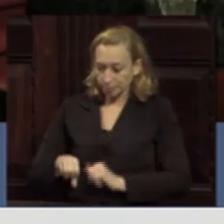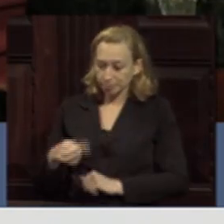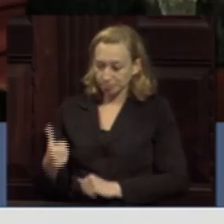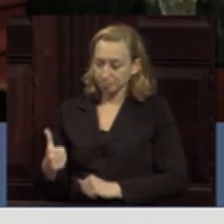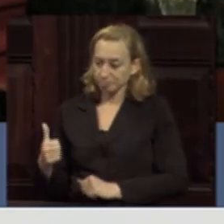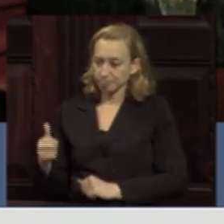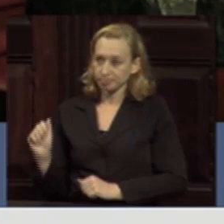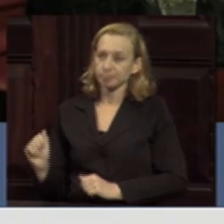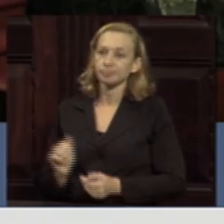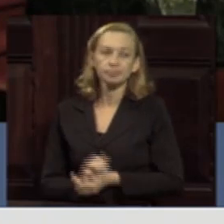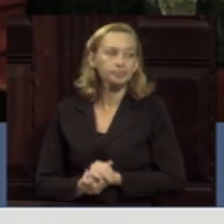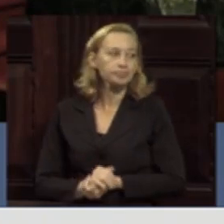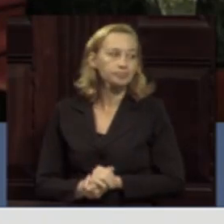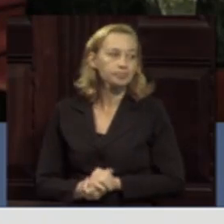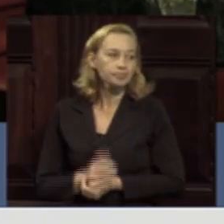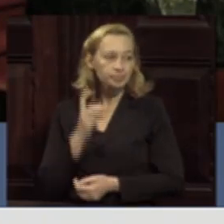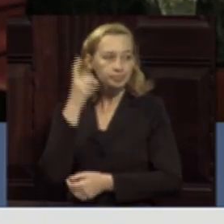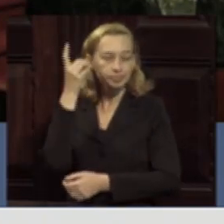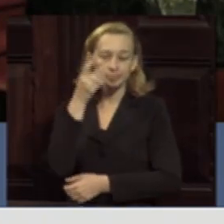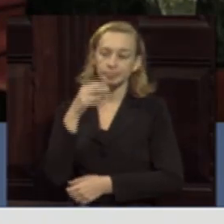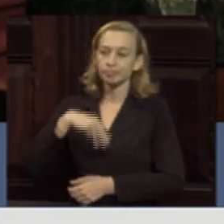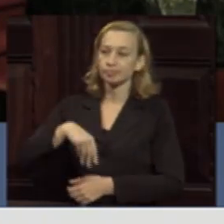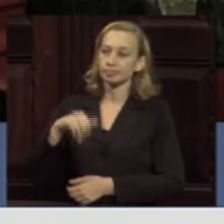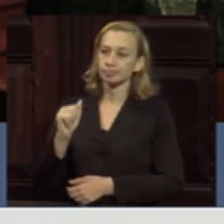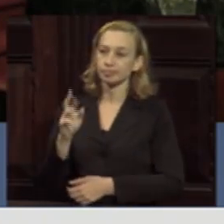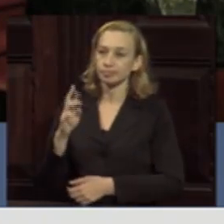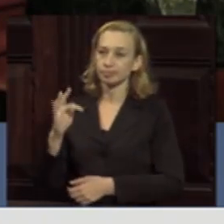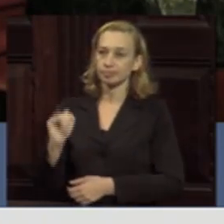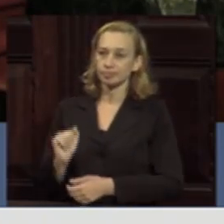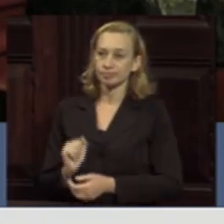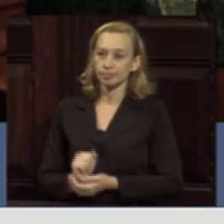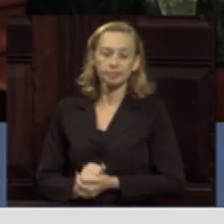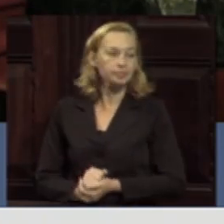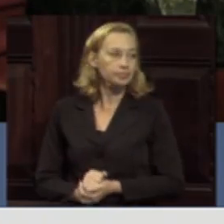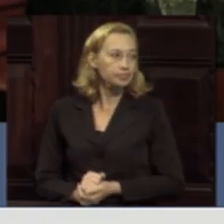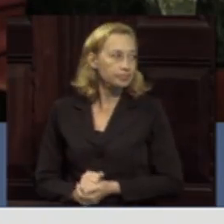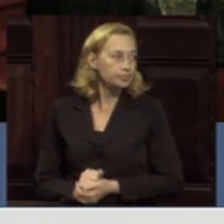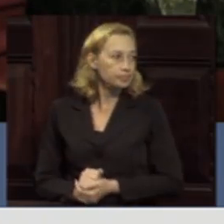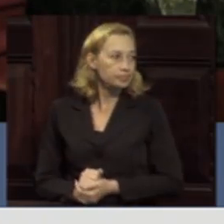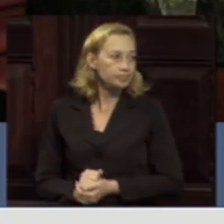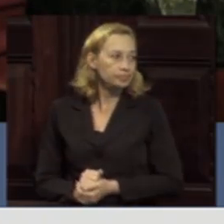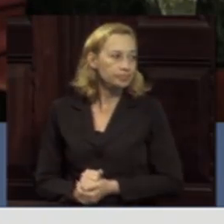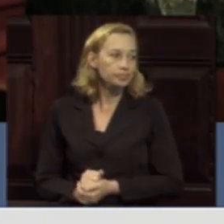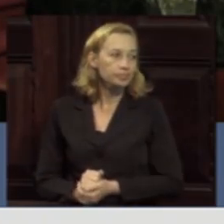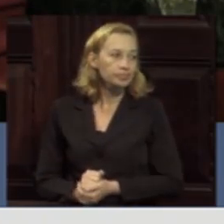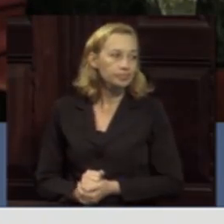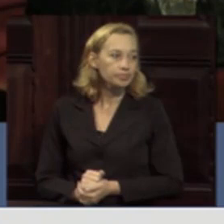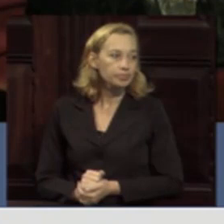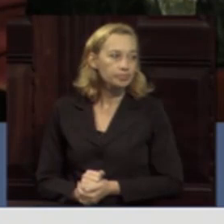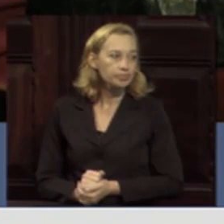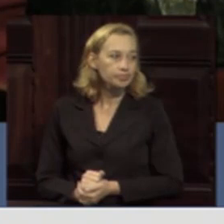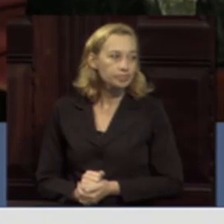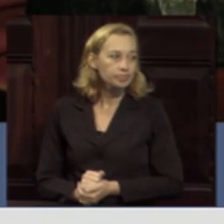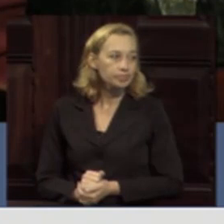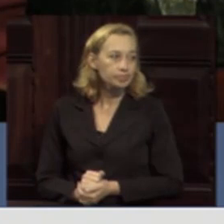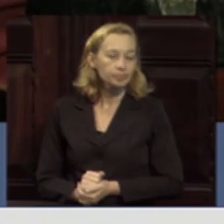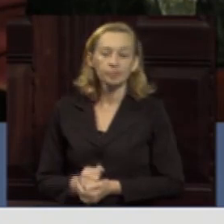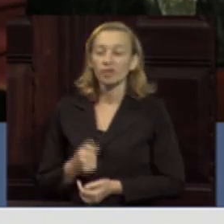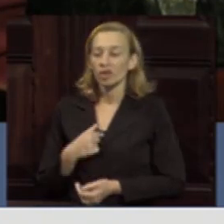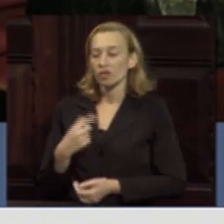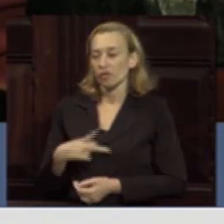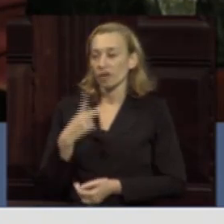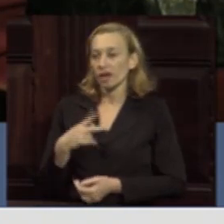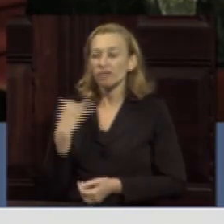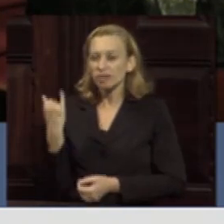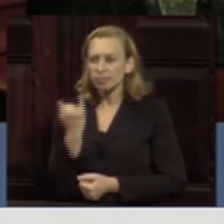2016, de iniciativa da deputada Marta Rocha, que eu diria que é uma iniciativa importante,